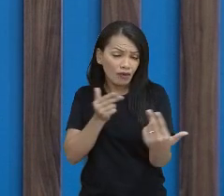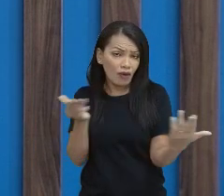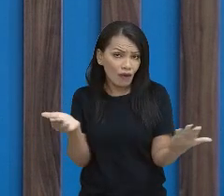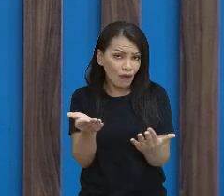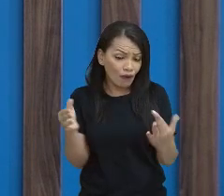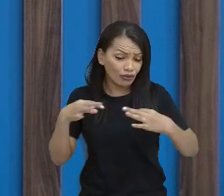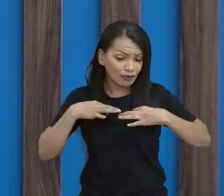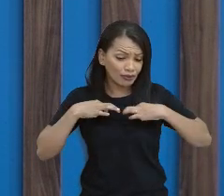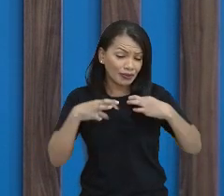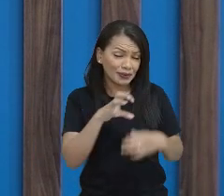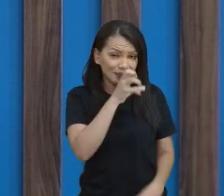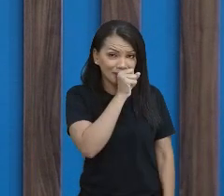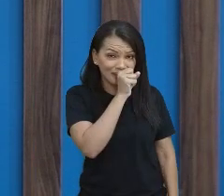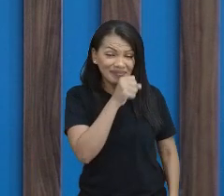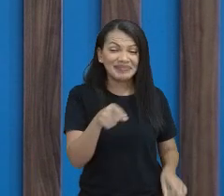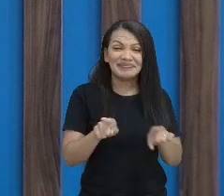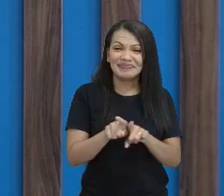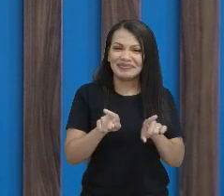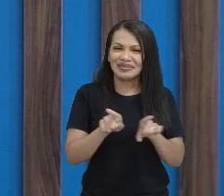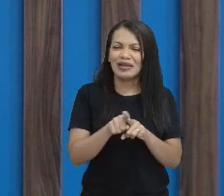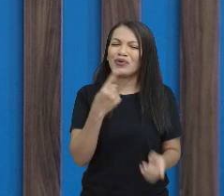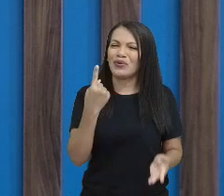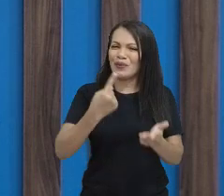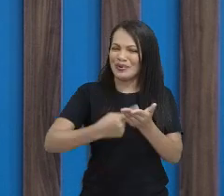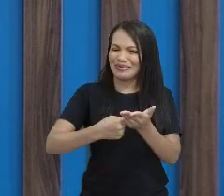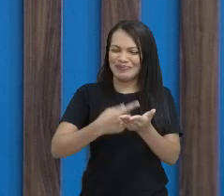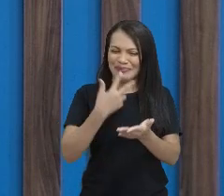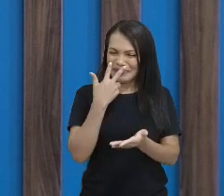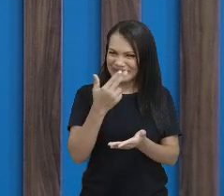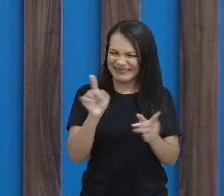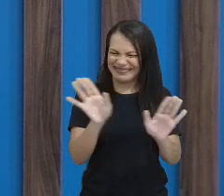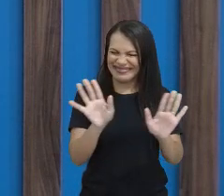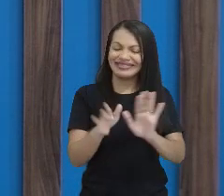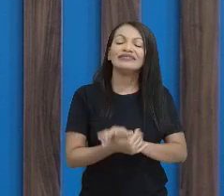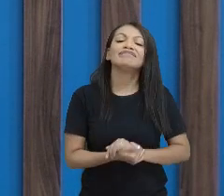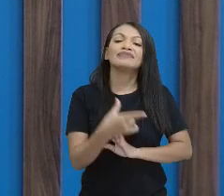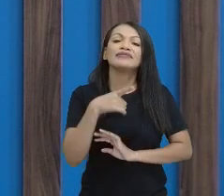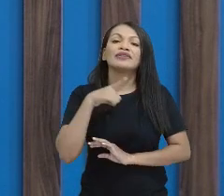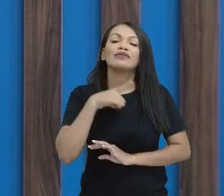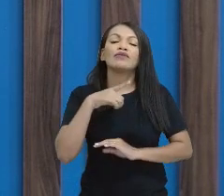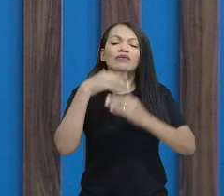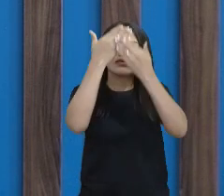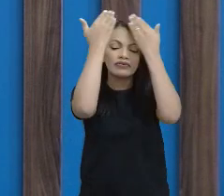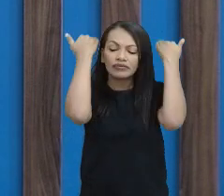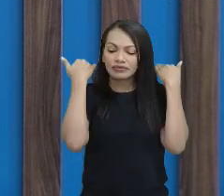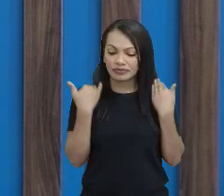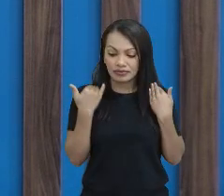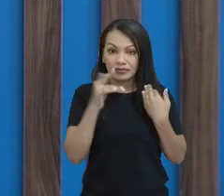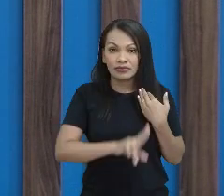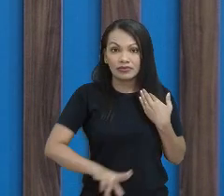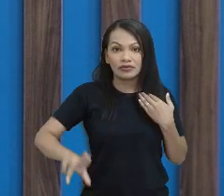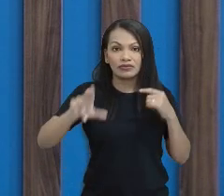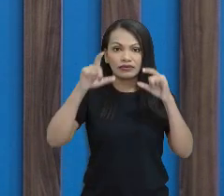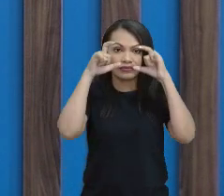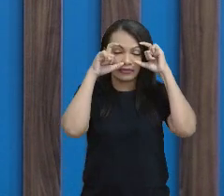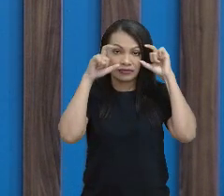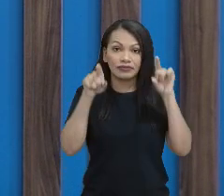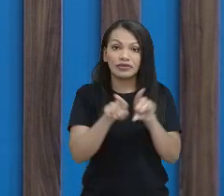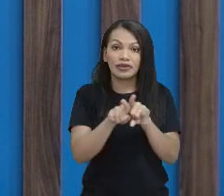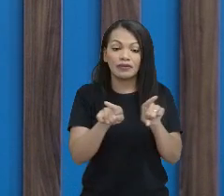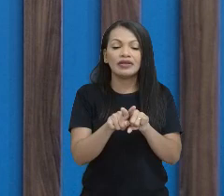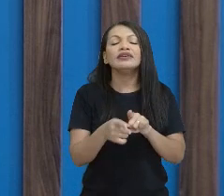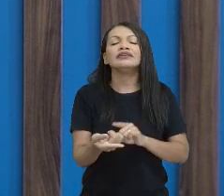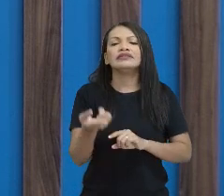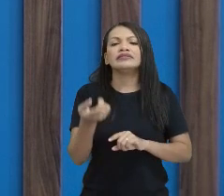combinando hoje. Foi. E tenho cabelo tamanho médio, uso óculos, estou sentada por trás de um